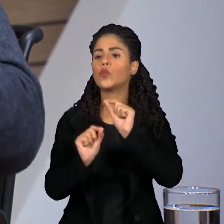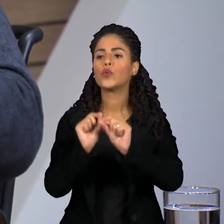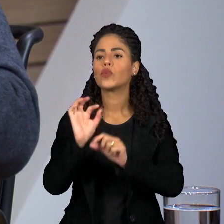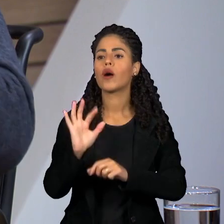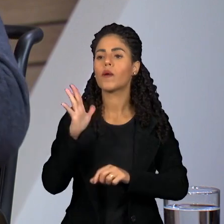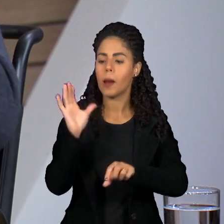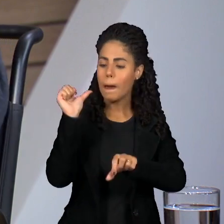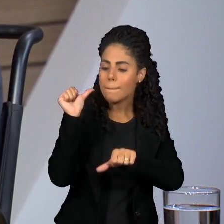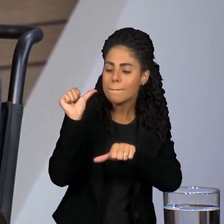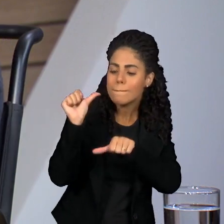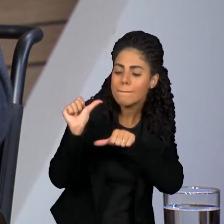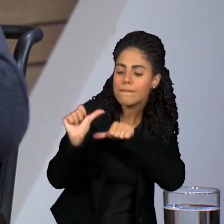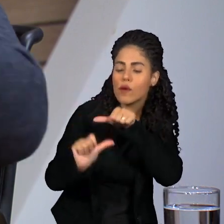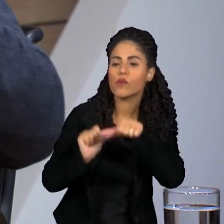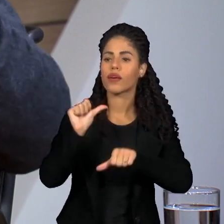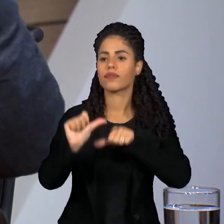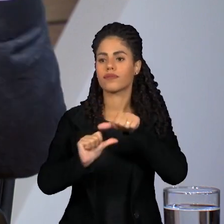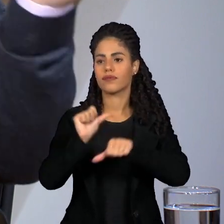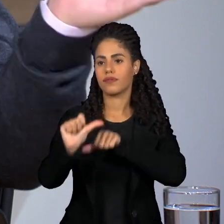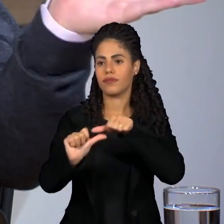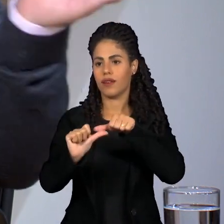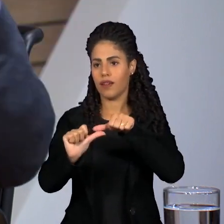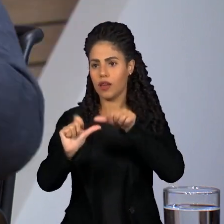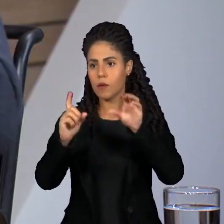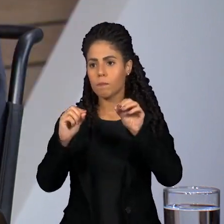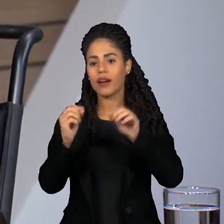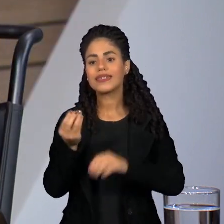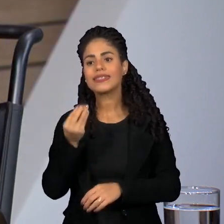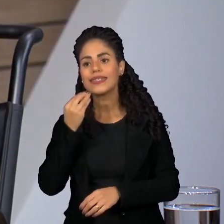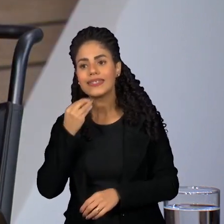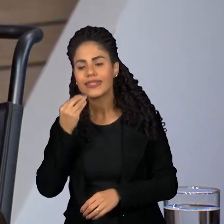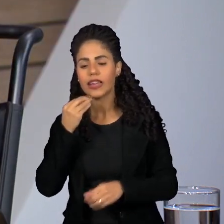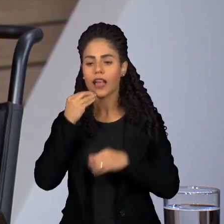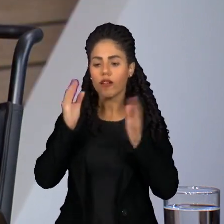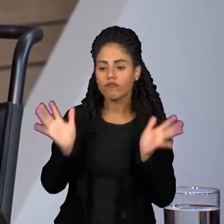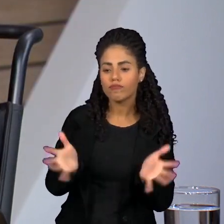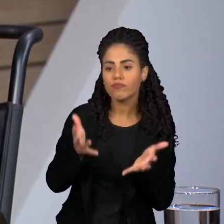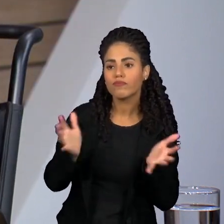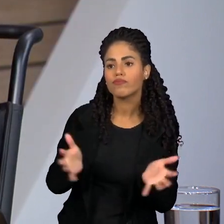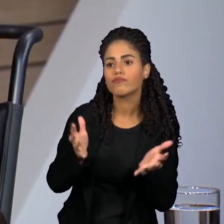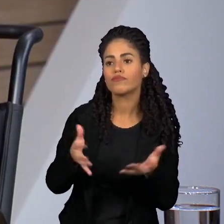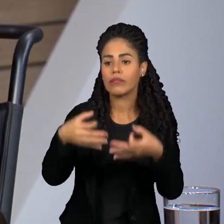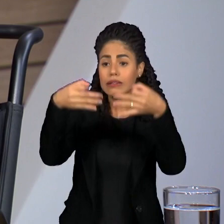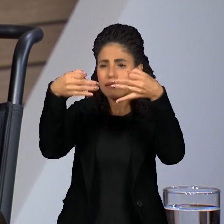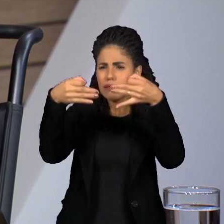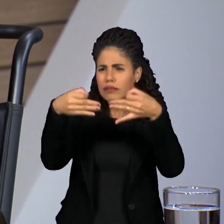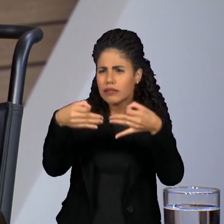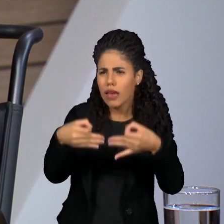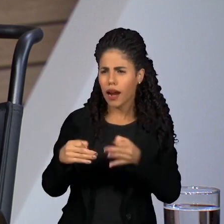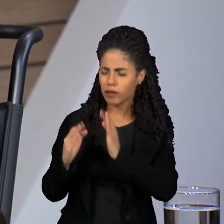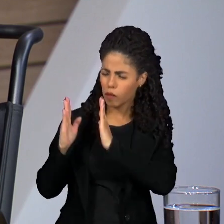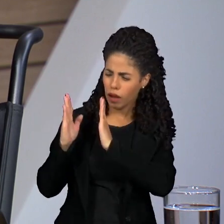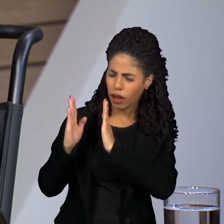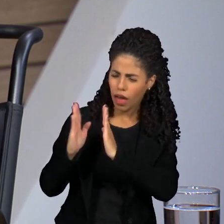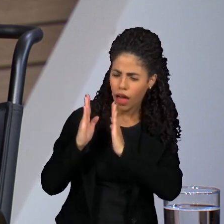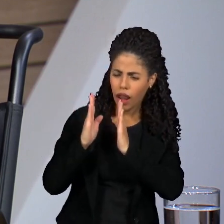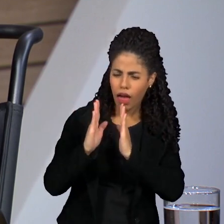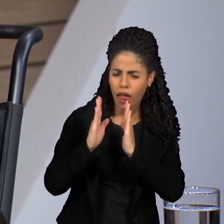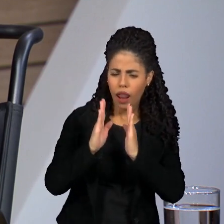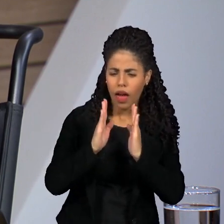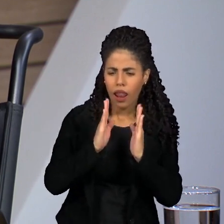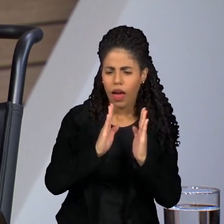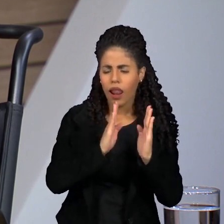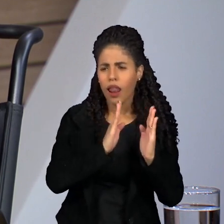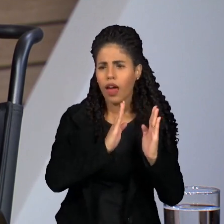do regimento era uma questão muito, para valorização do plenário e tudo, muito correta. A questão do fisiologismo,